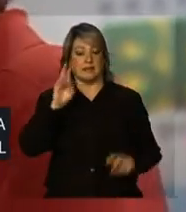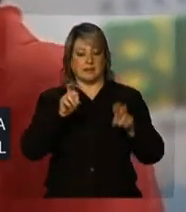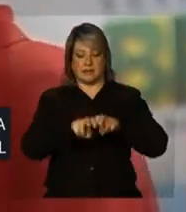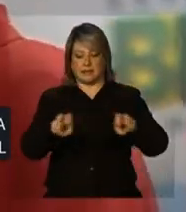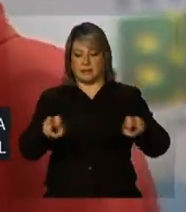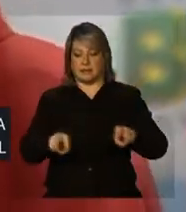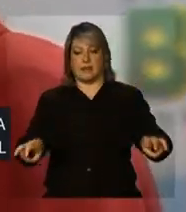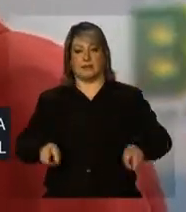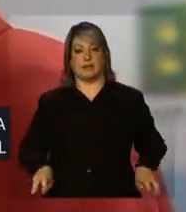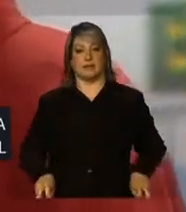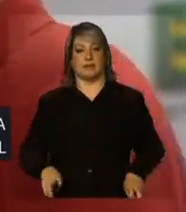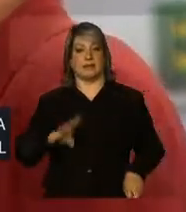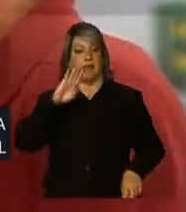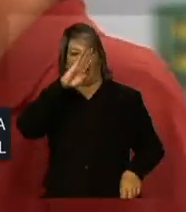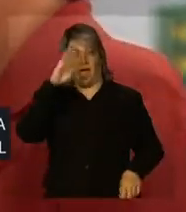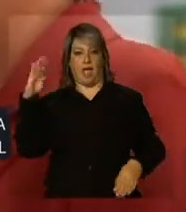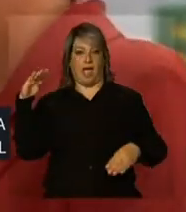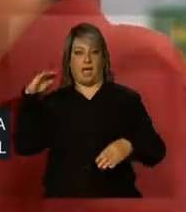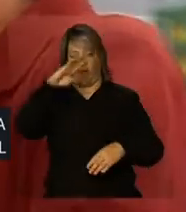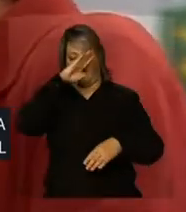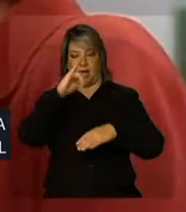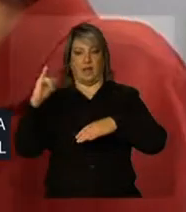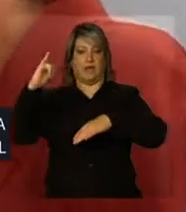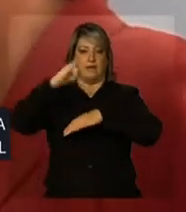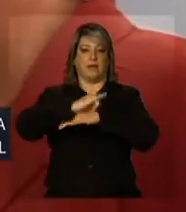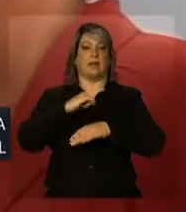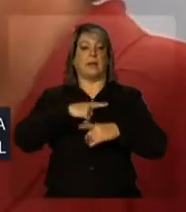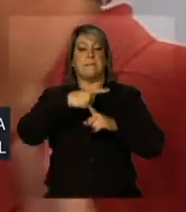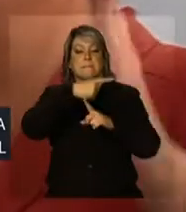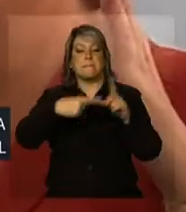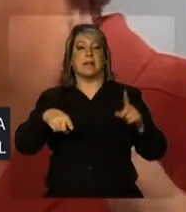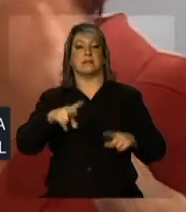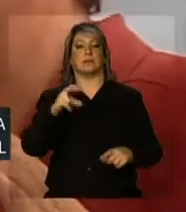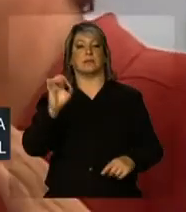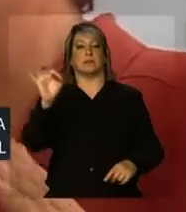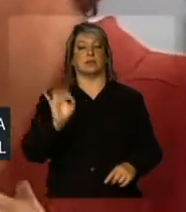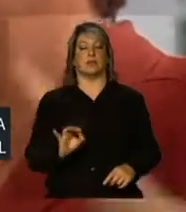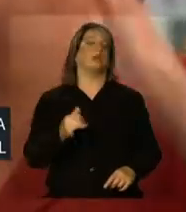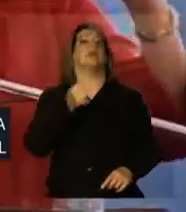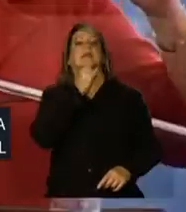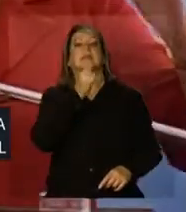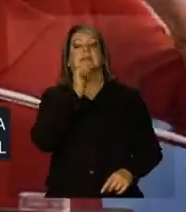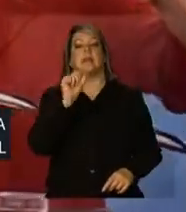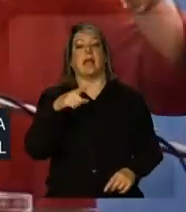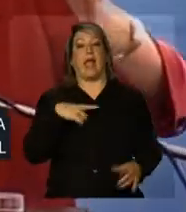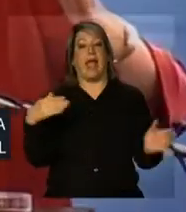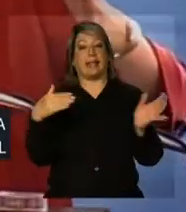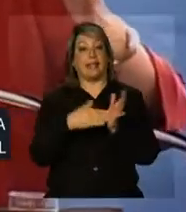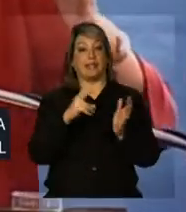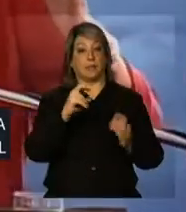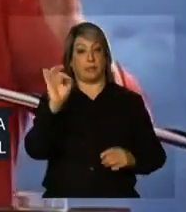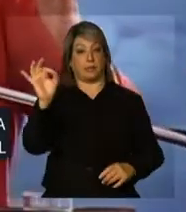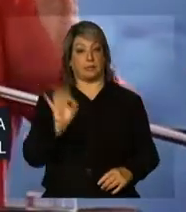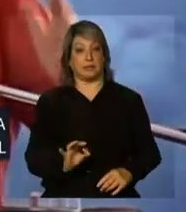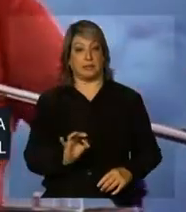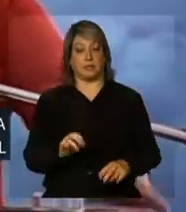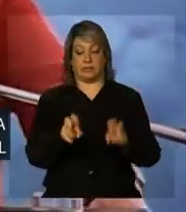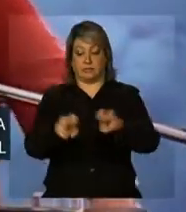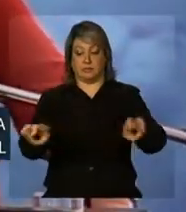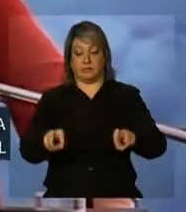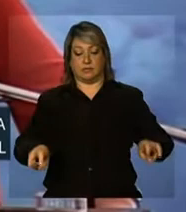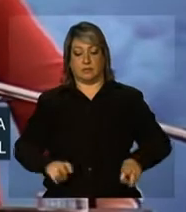no limite de metade de uma aeronave ou seja até metade de uma